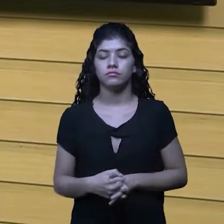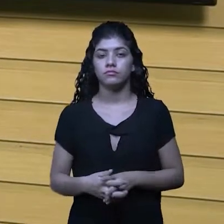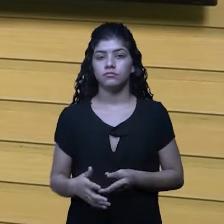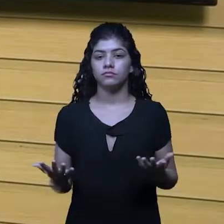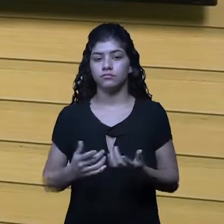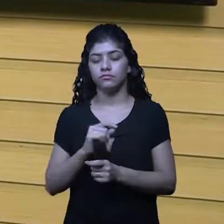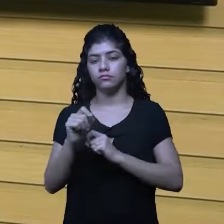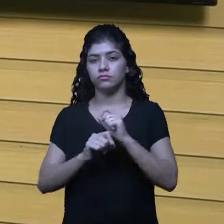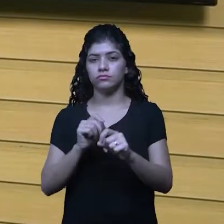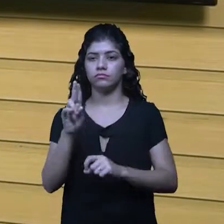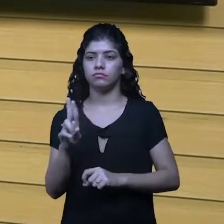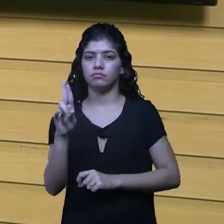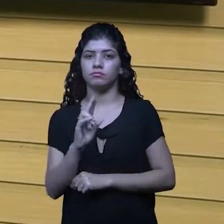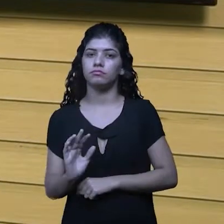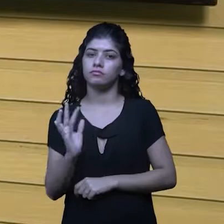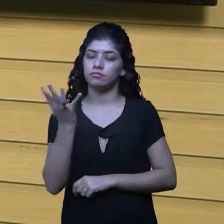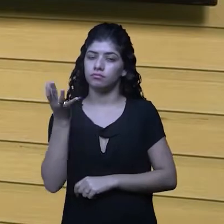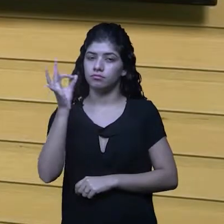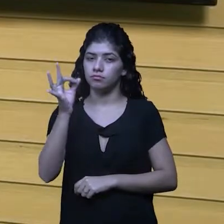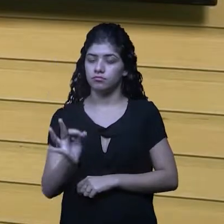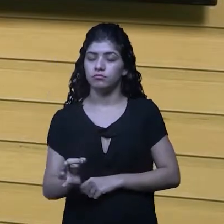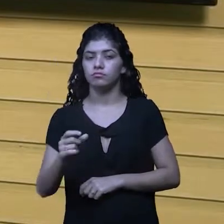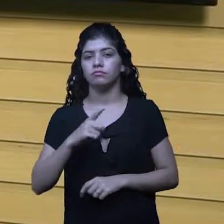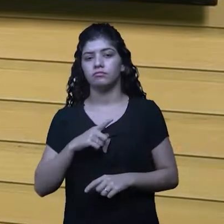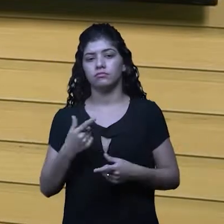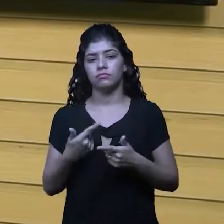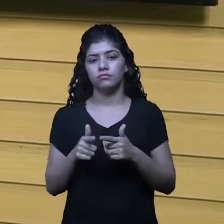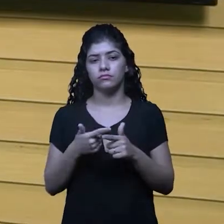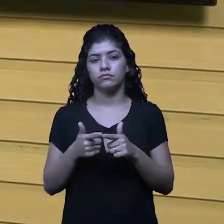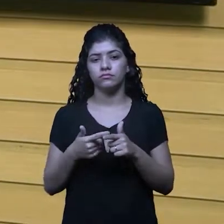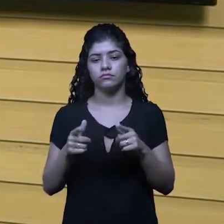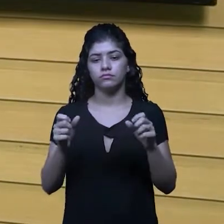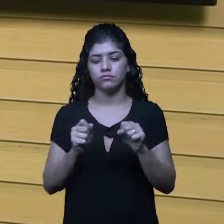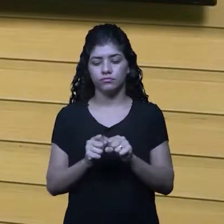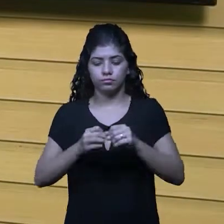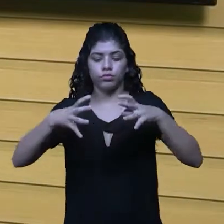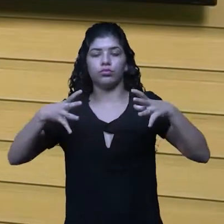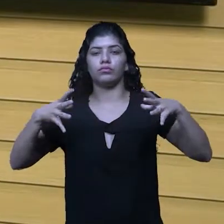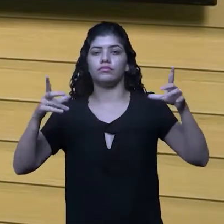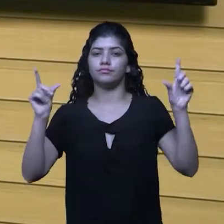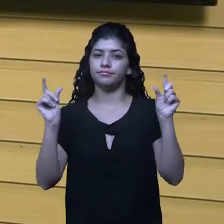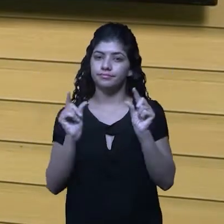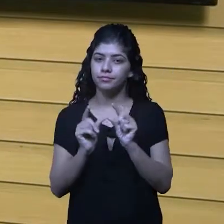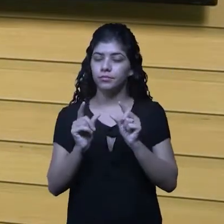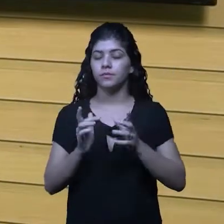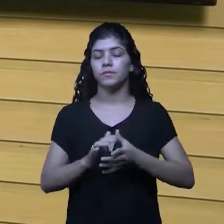sendo operado da forma correta, diminui o risco, por exemplo, de ocorrer uma explosão,